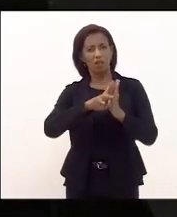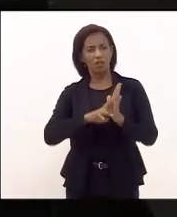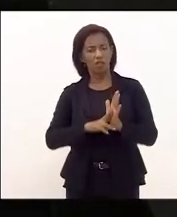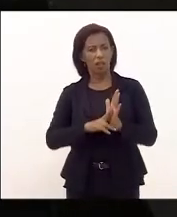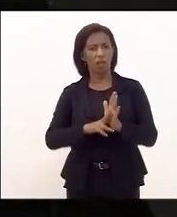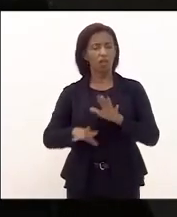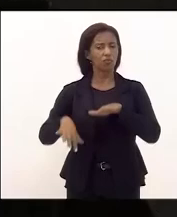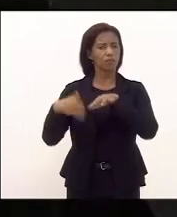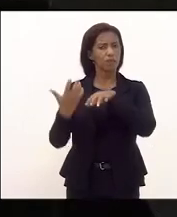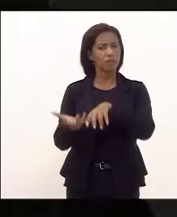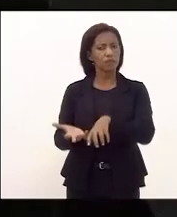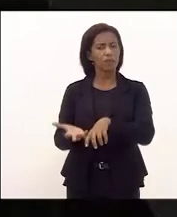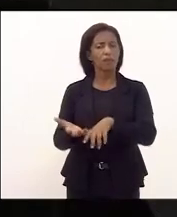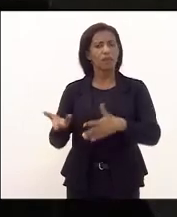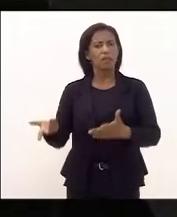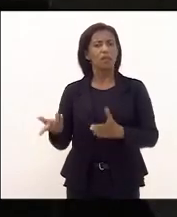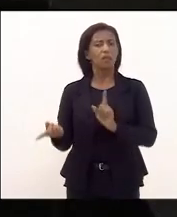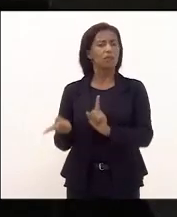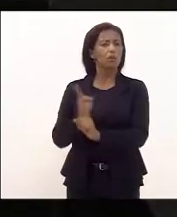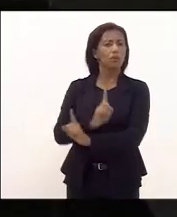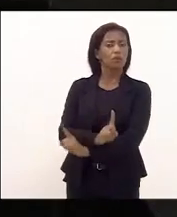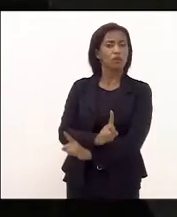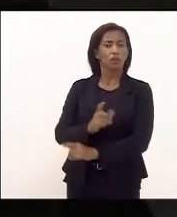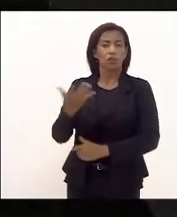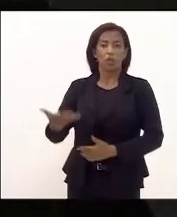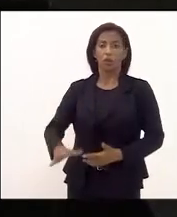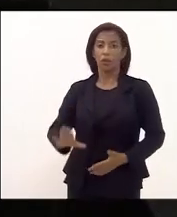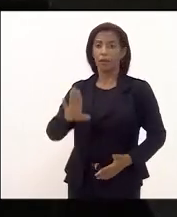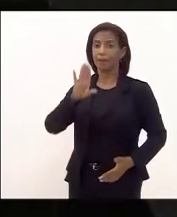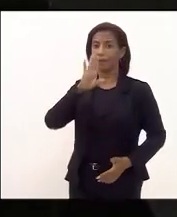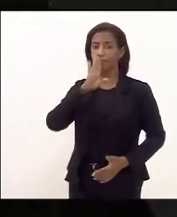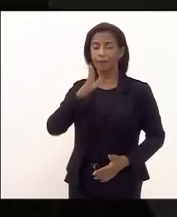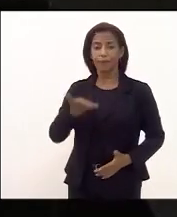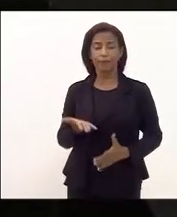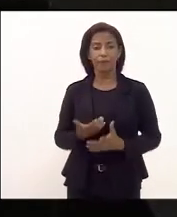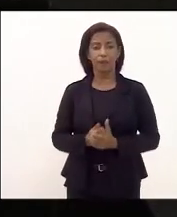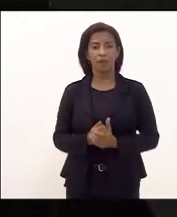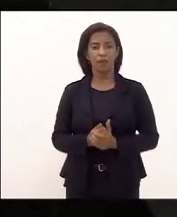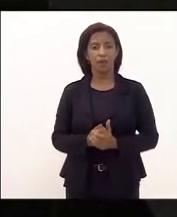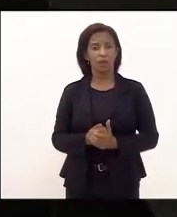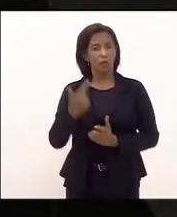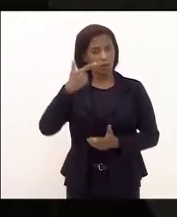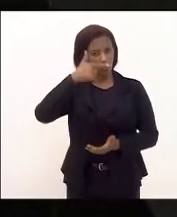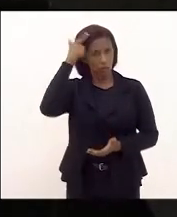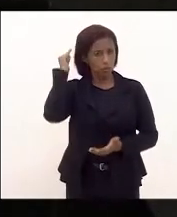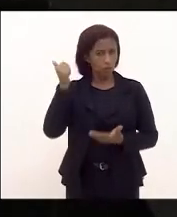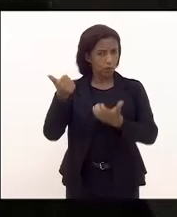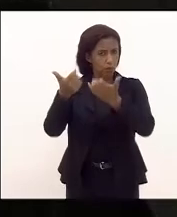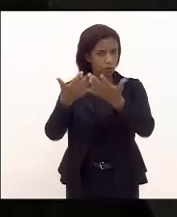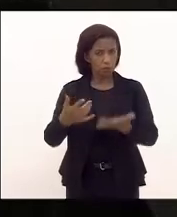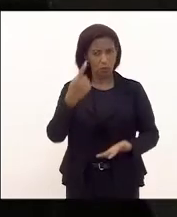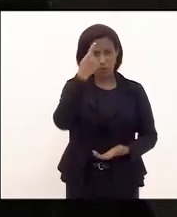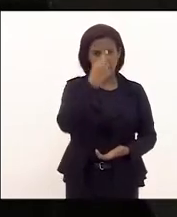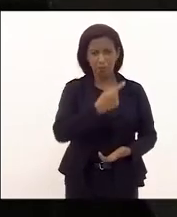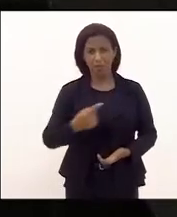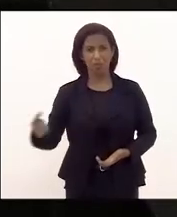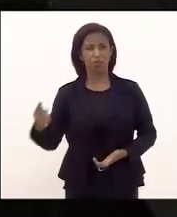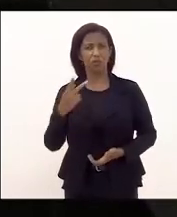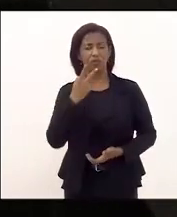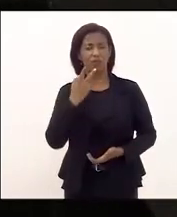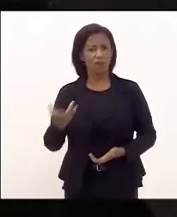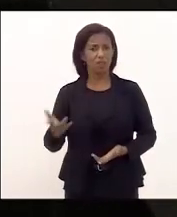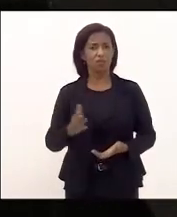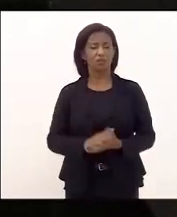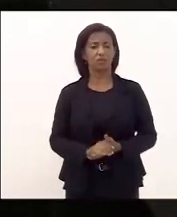em Brasília. E aí, a contradição que não quer calar, o Luiz Paulo falou sobre isso agora há pouco, eu falei a semana inteira, a contradição que não